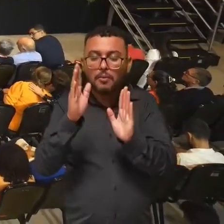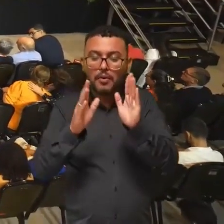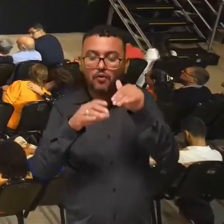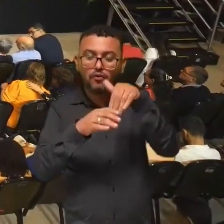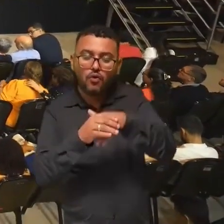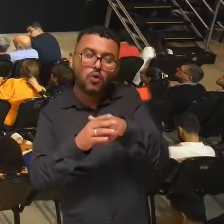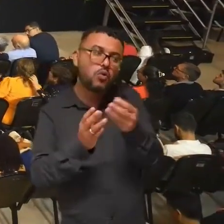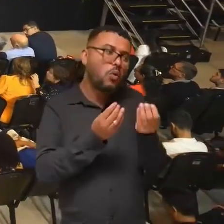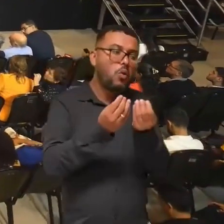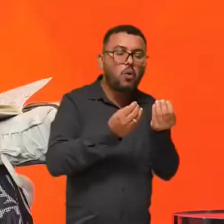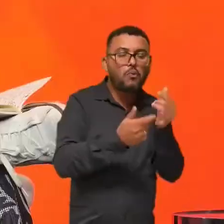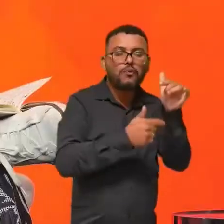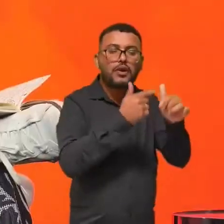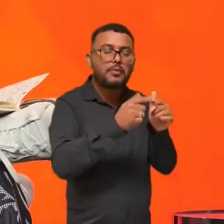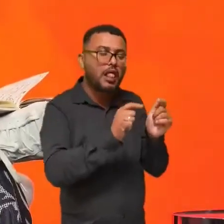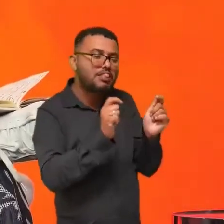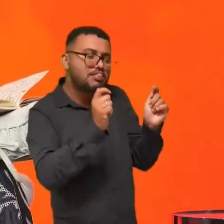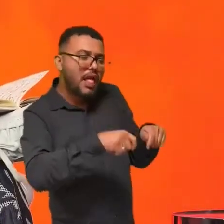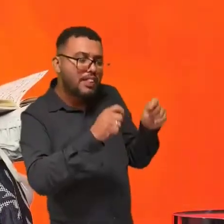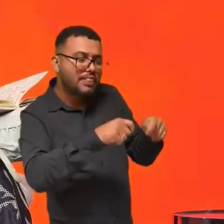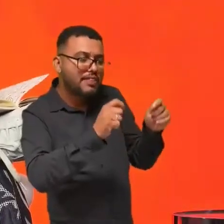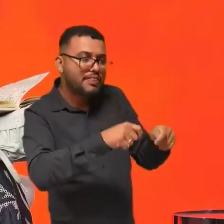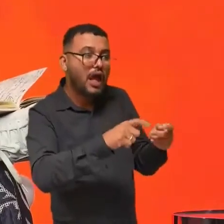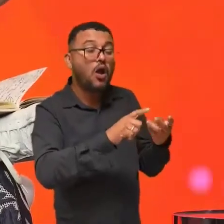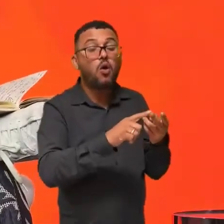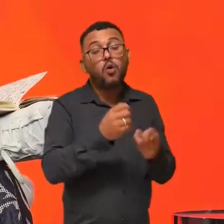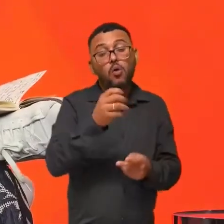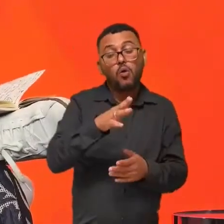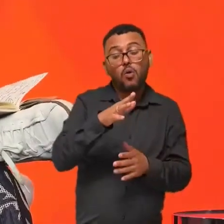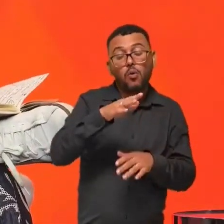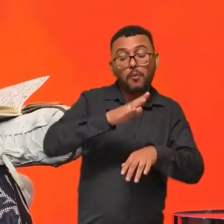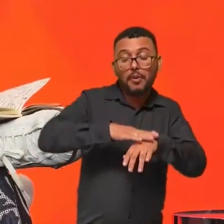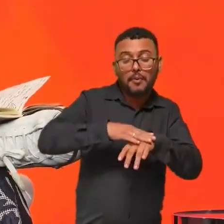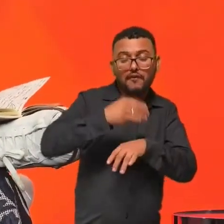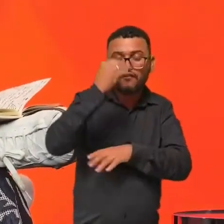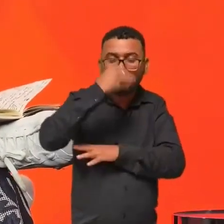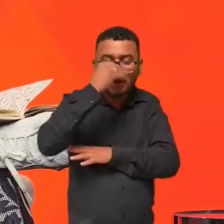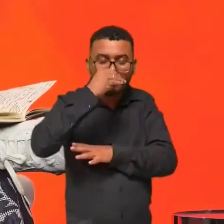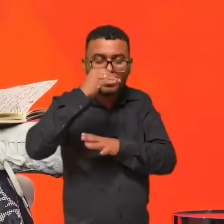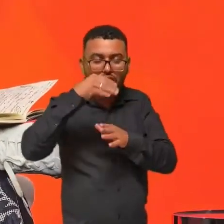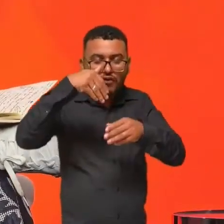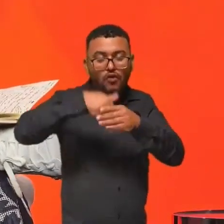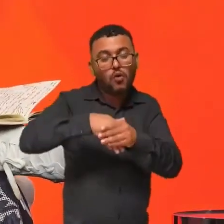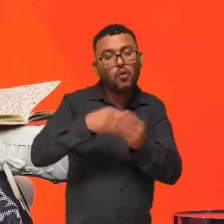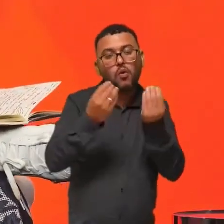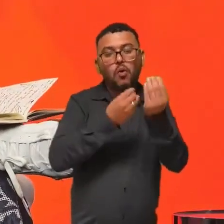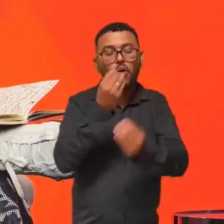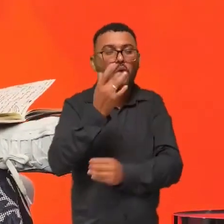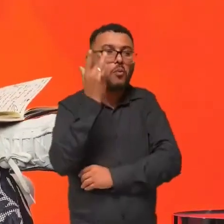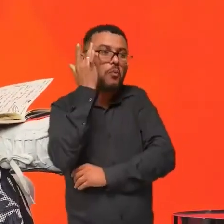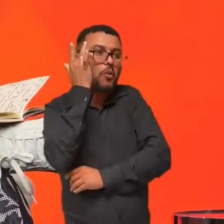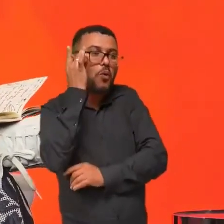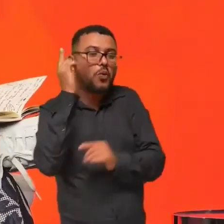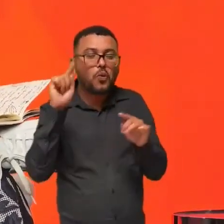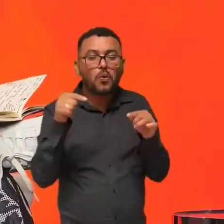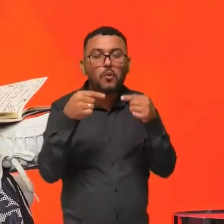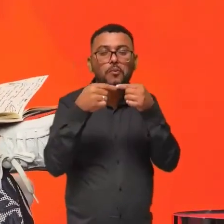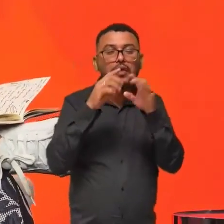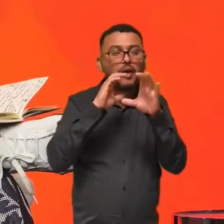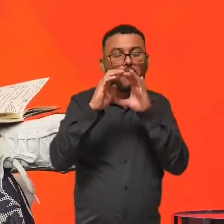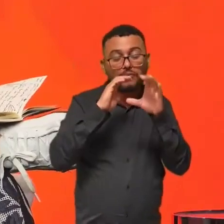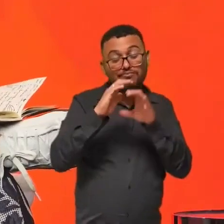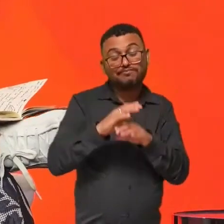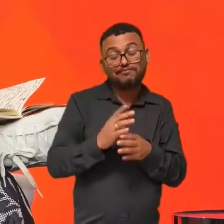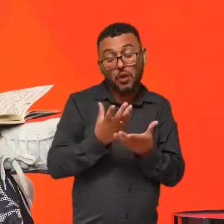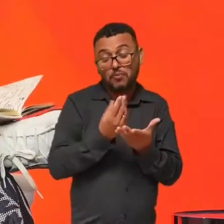os pontos fracos da candidatura, como é que a moda tem a ver com comunicação, tanta coisa. Mas, dado esse breve tempo